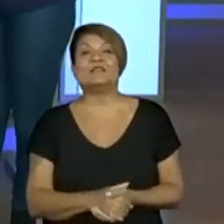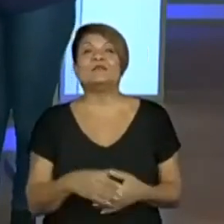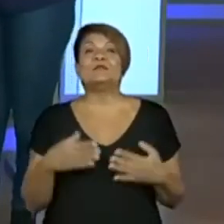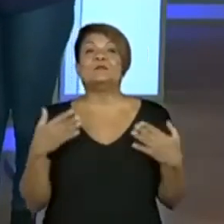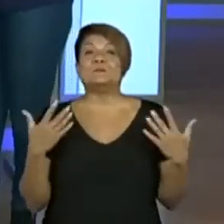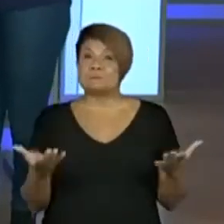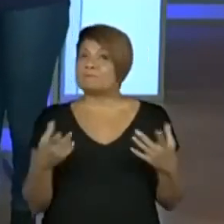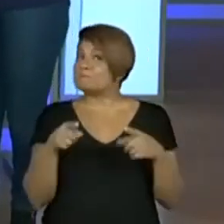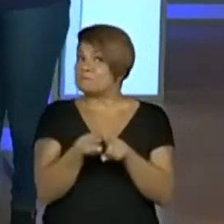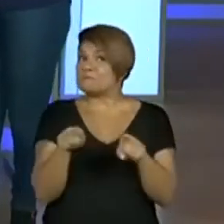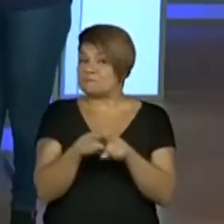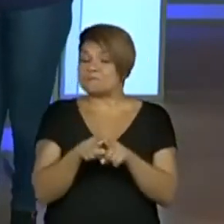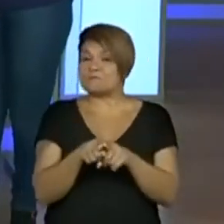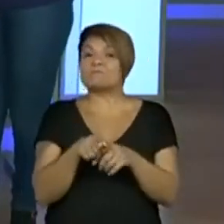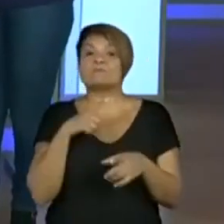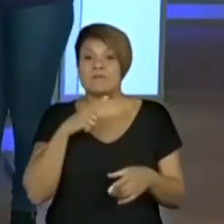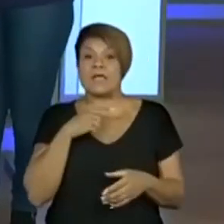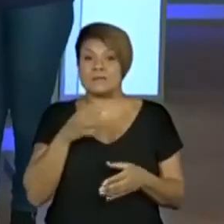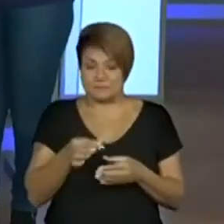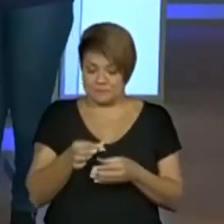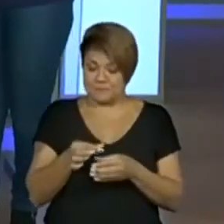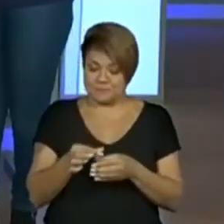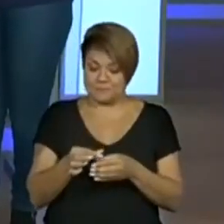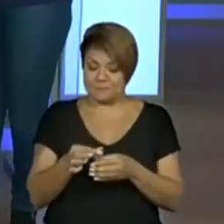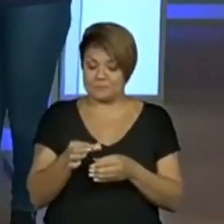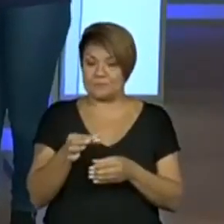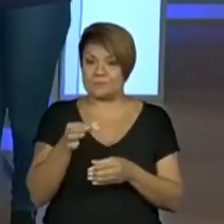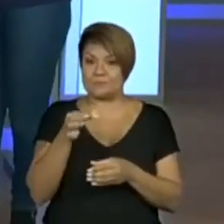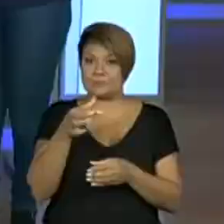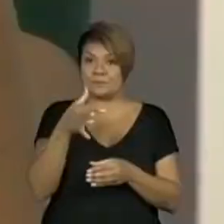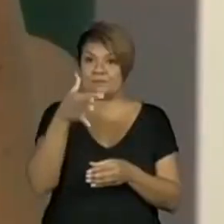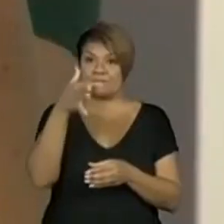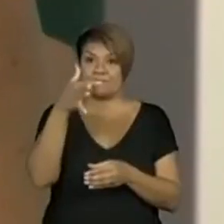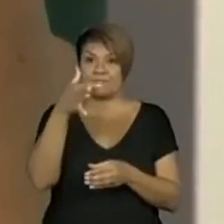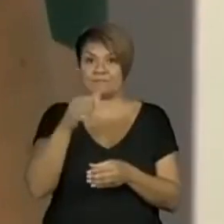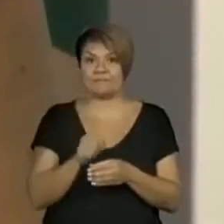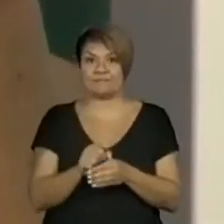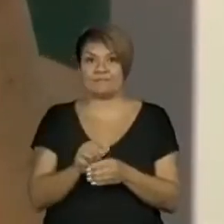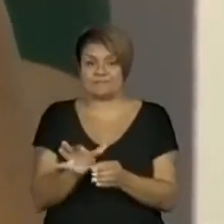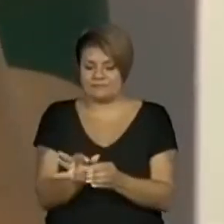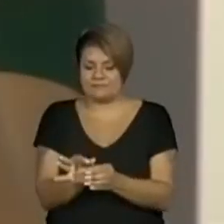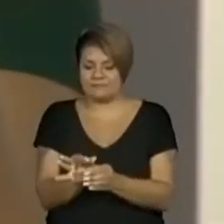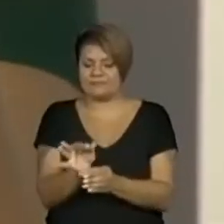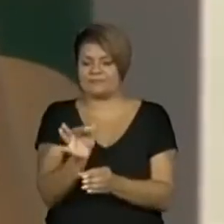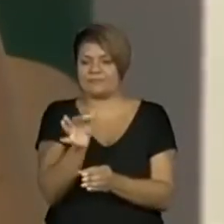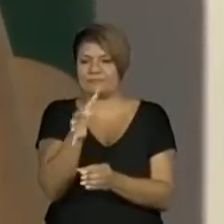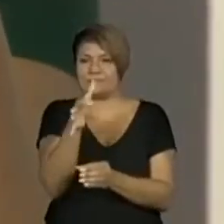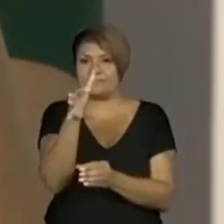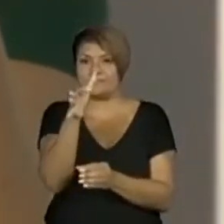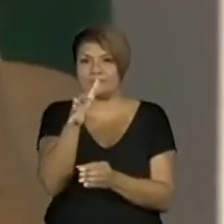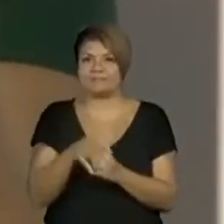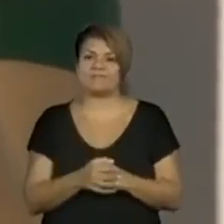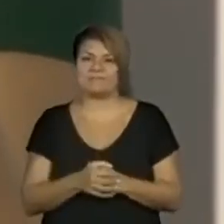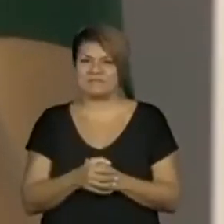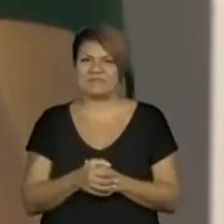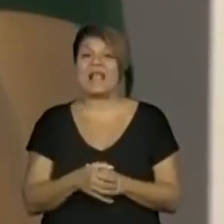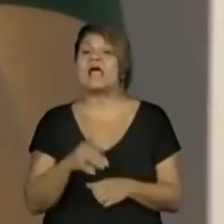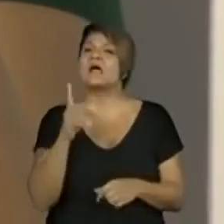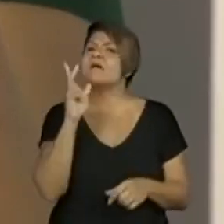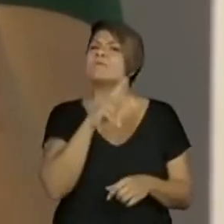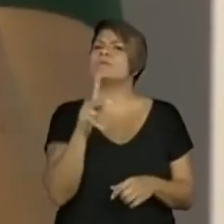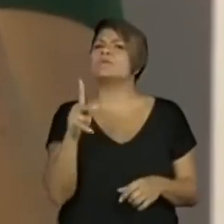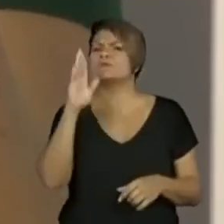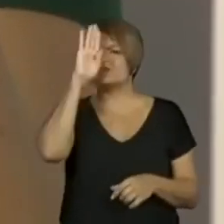gente tem aqui também esse daqui ó que é do que Que material é esse aí olha lá só vai sobrar